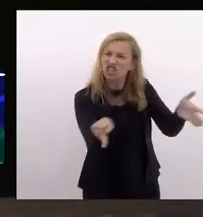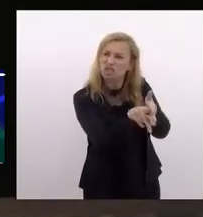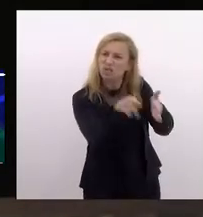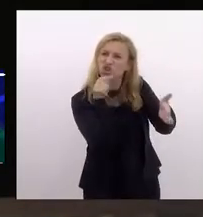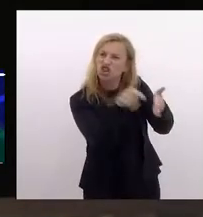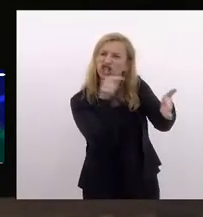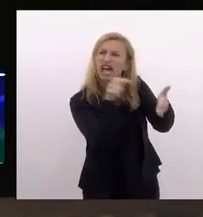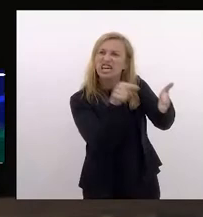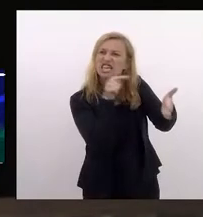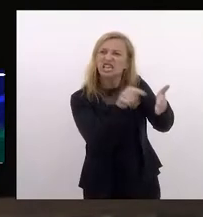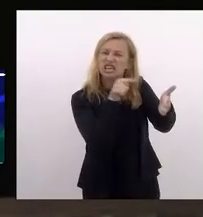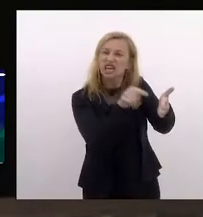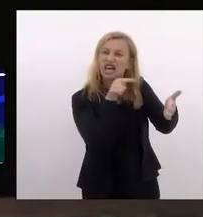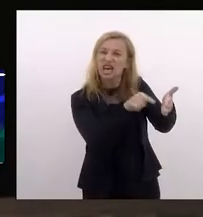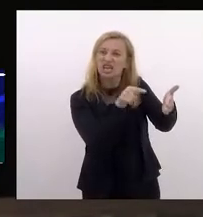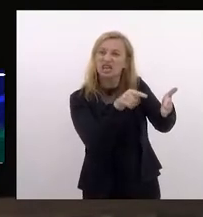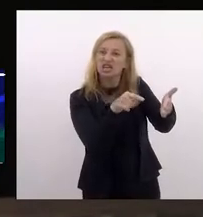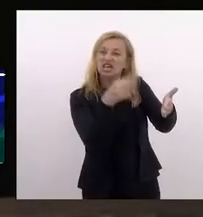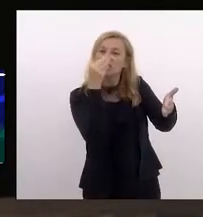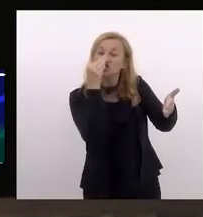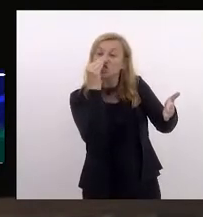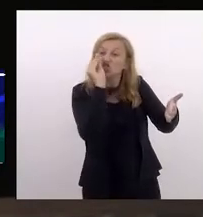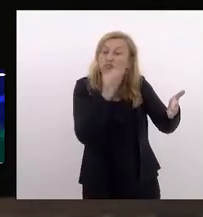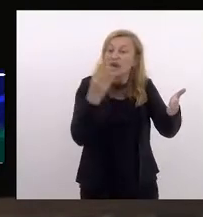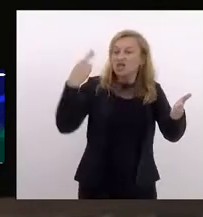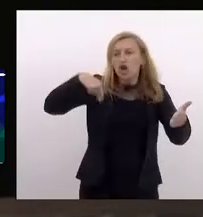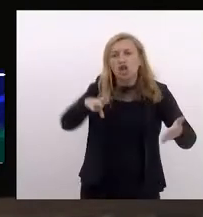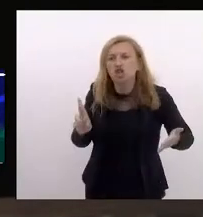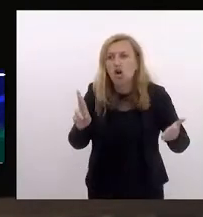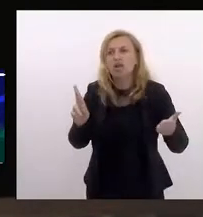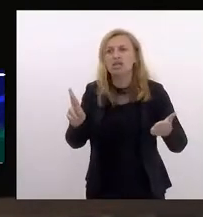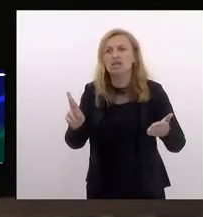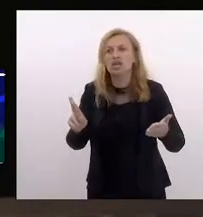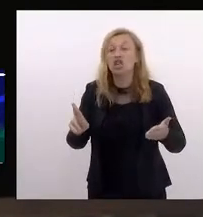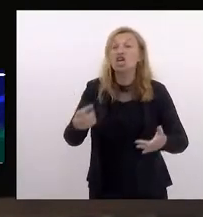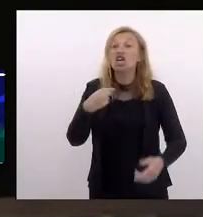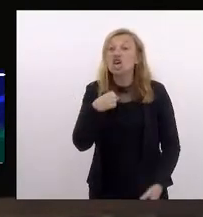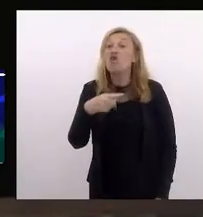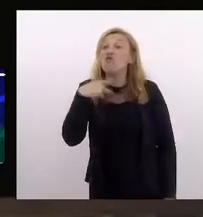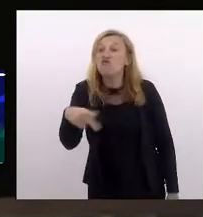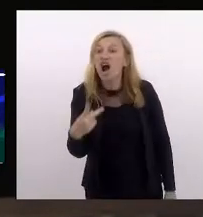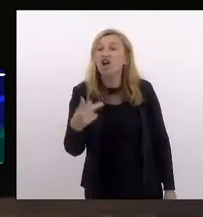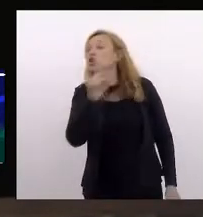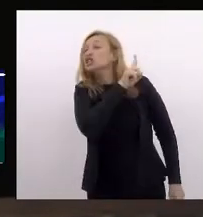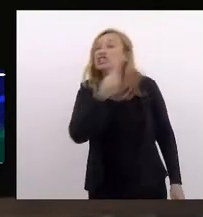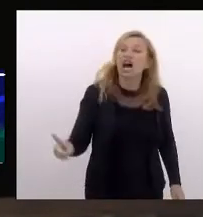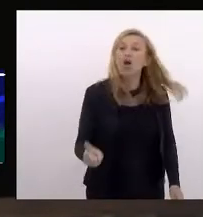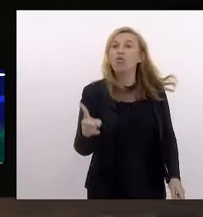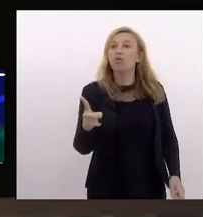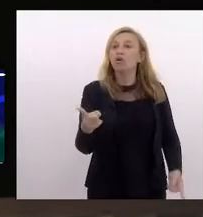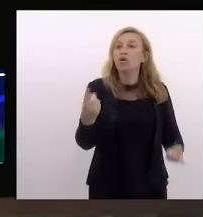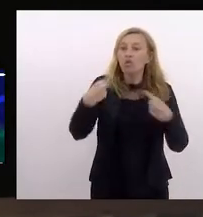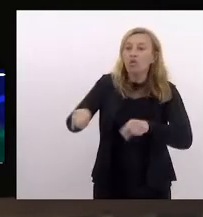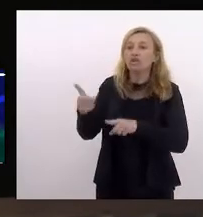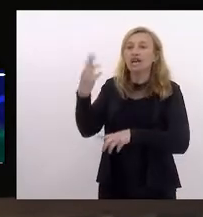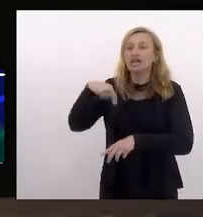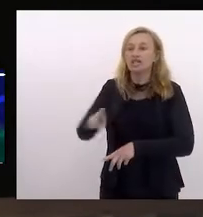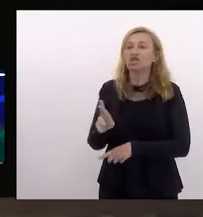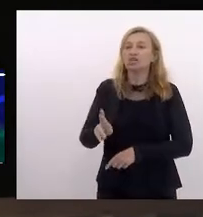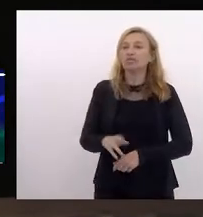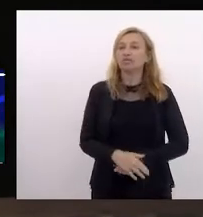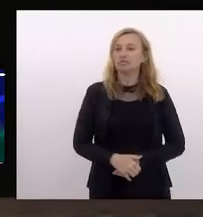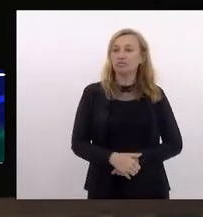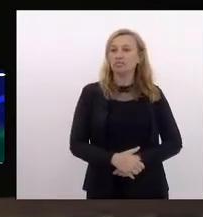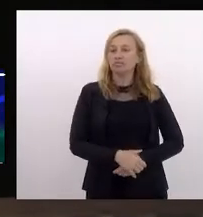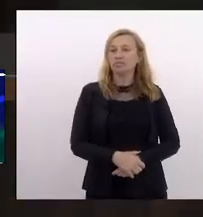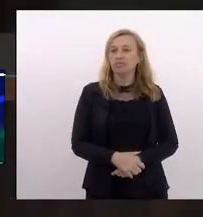desse projeto é um ato de intolerância religiosa e eu digo não intolerância religiosa